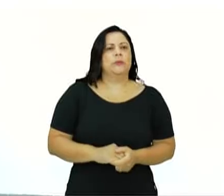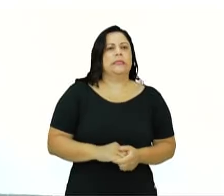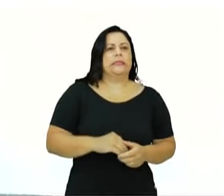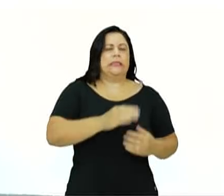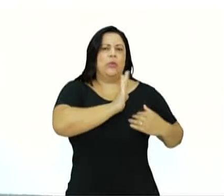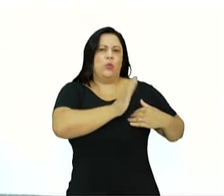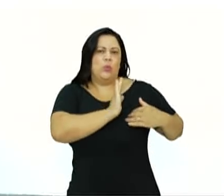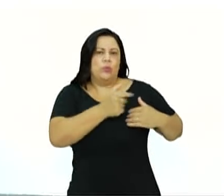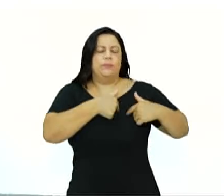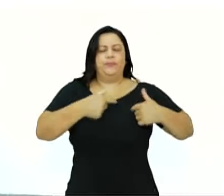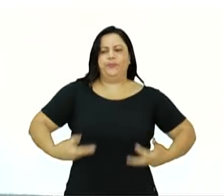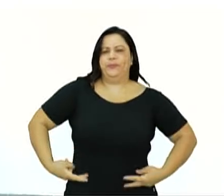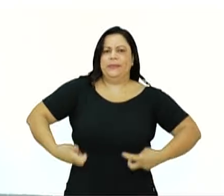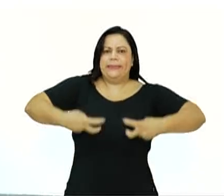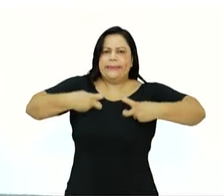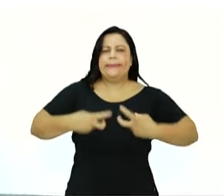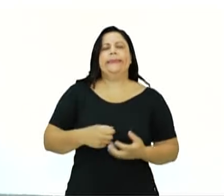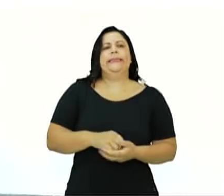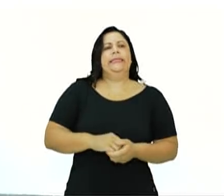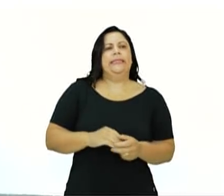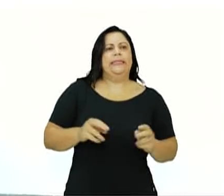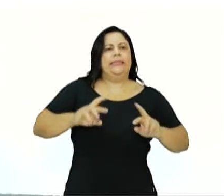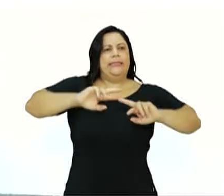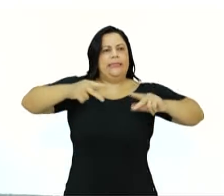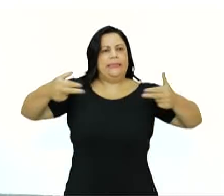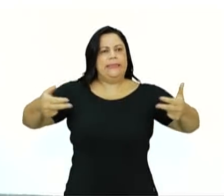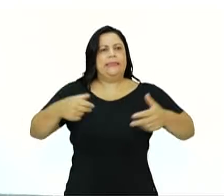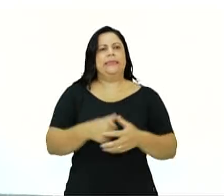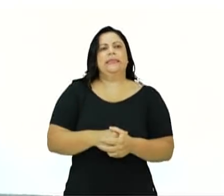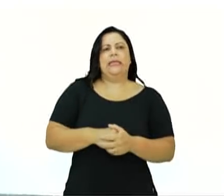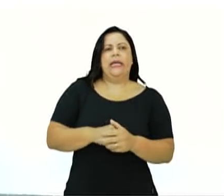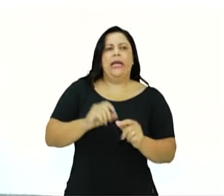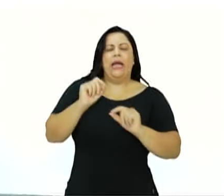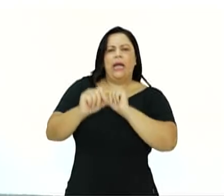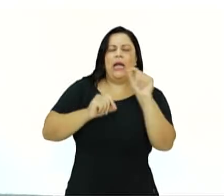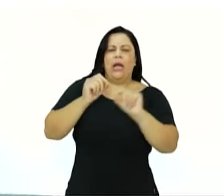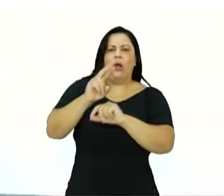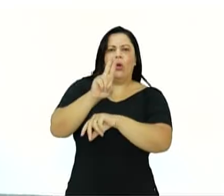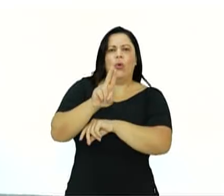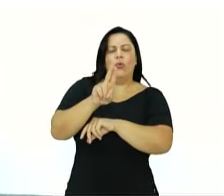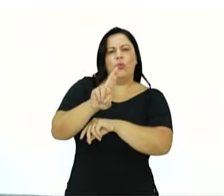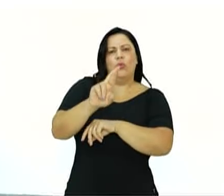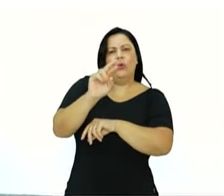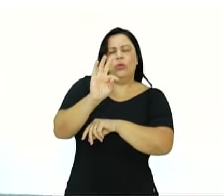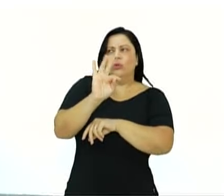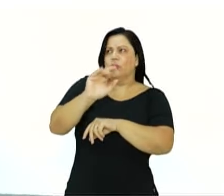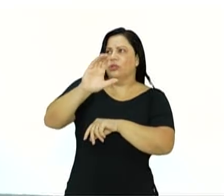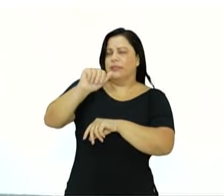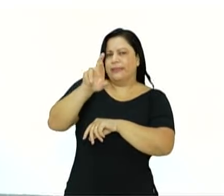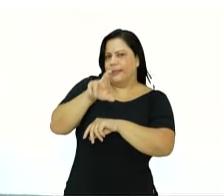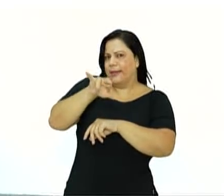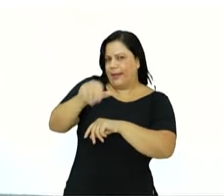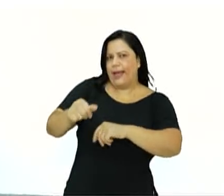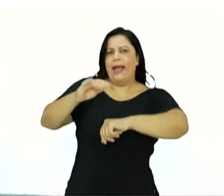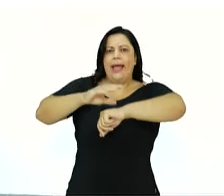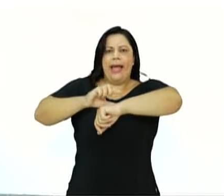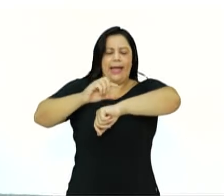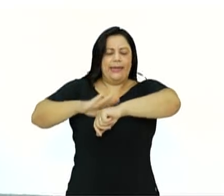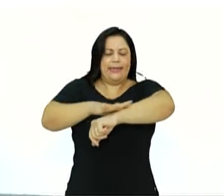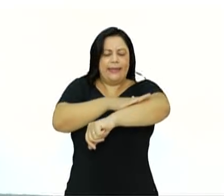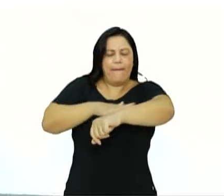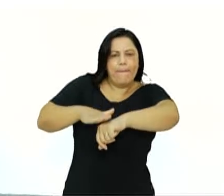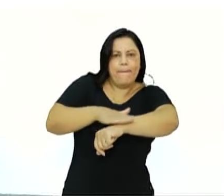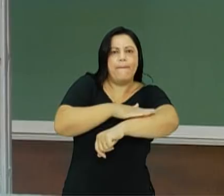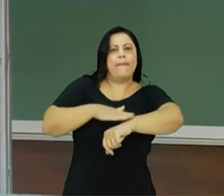coração, câncer da tireoide, urticária aquagênica, né, ligado ali à questão da pele e tal, e fibromialgia,